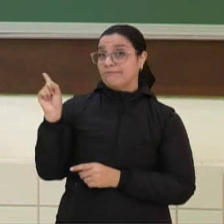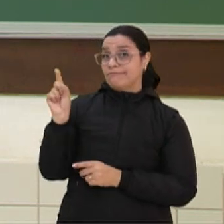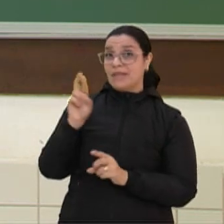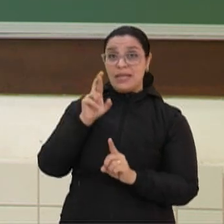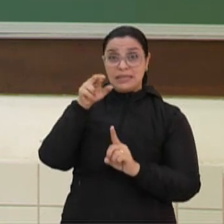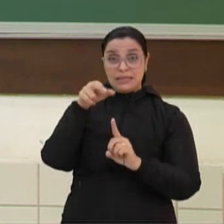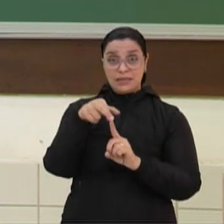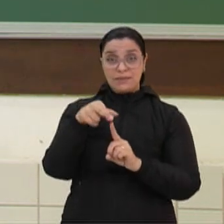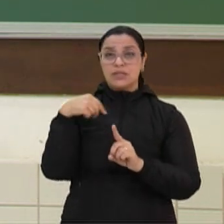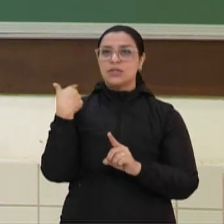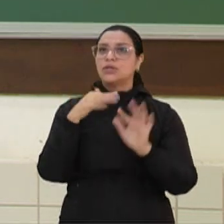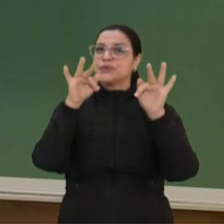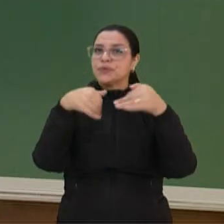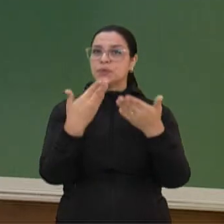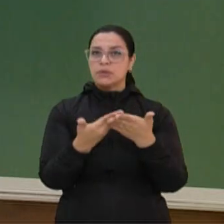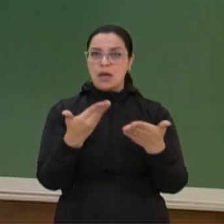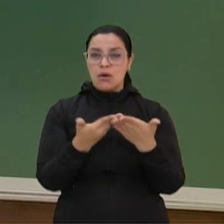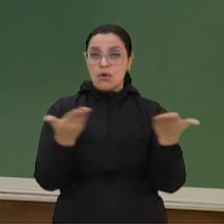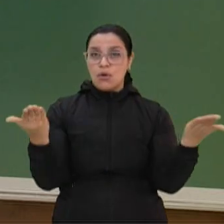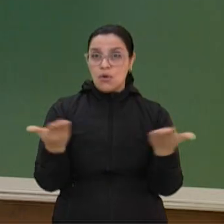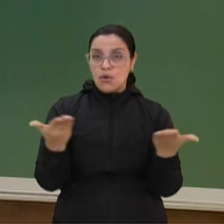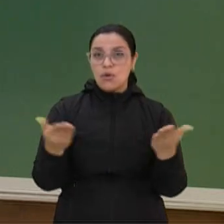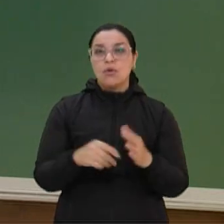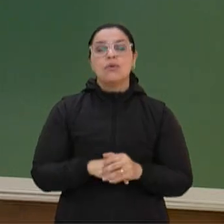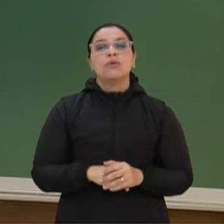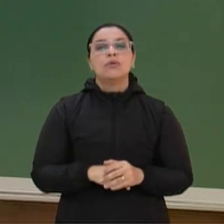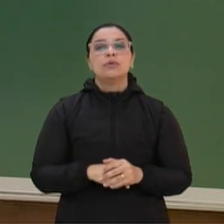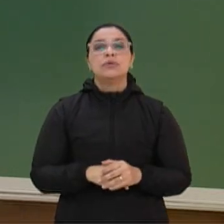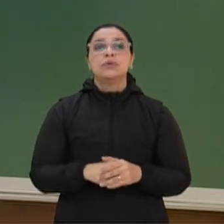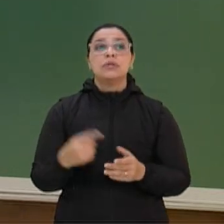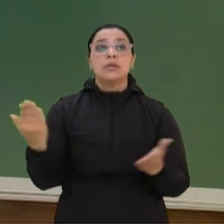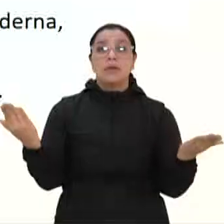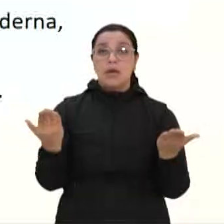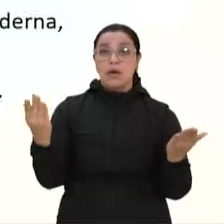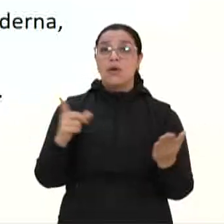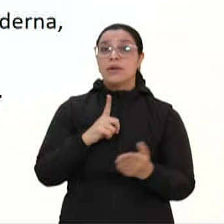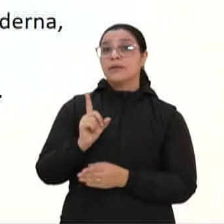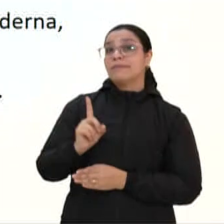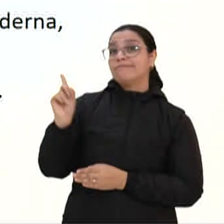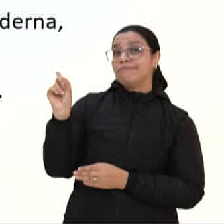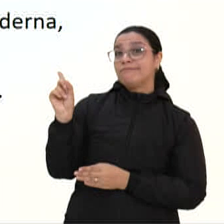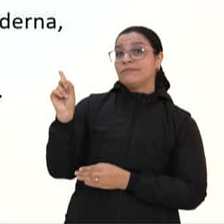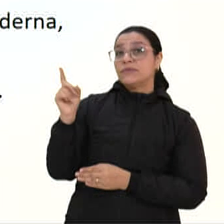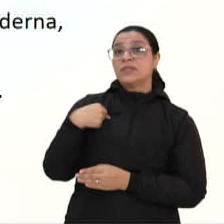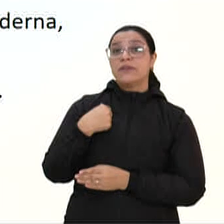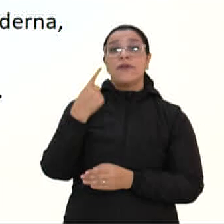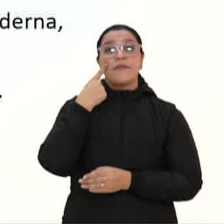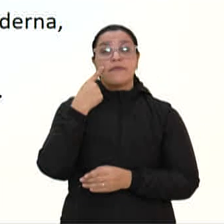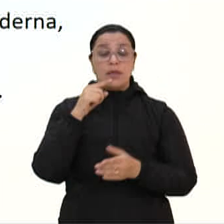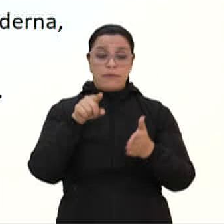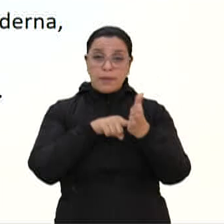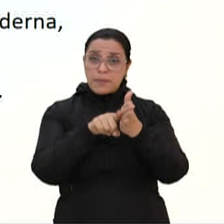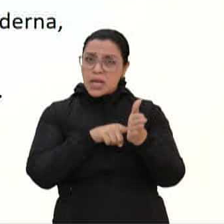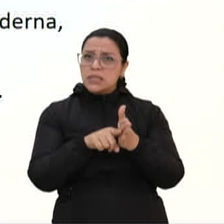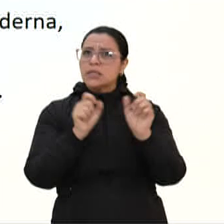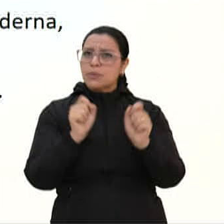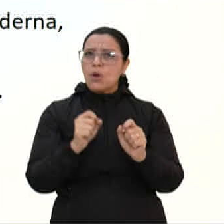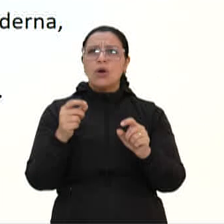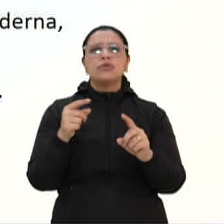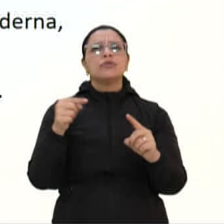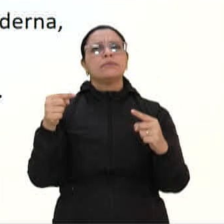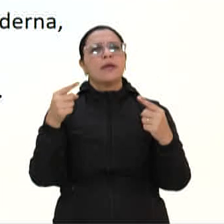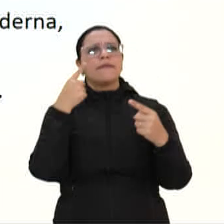Enfim, nós finalizamos a nossa aula de hoje e aqui nós temos as referências, né?